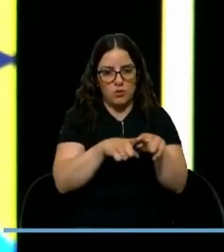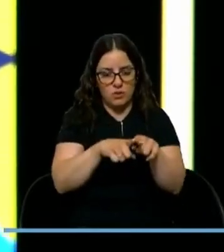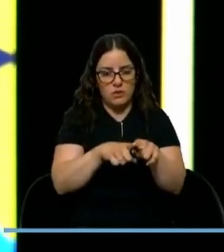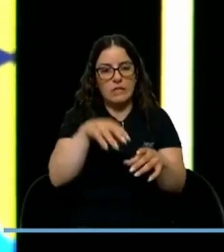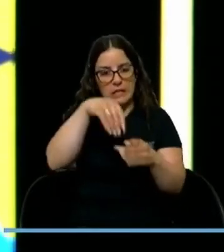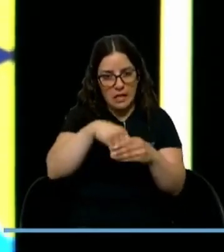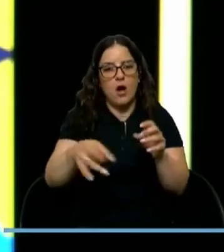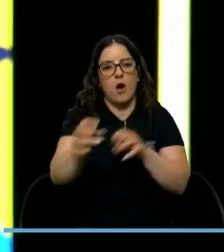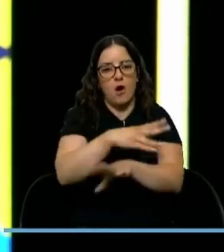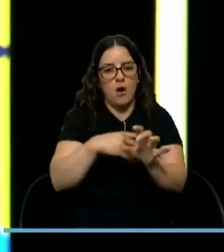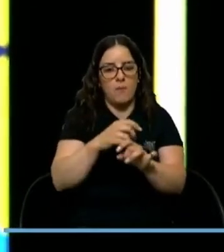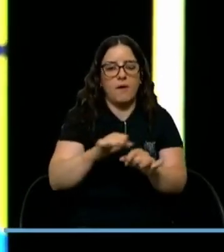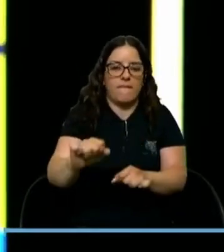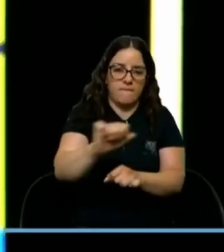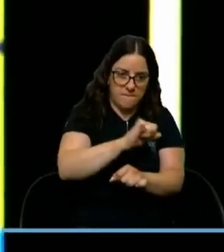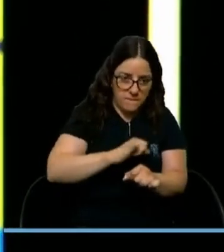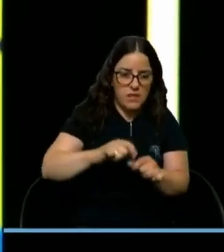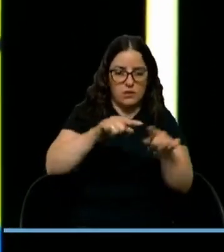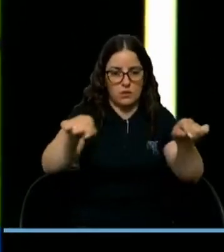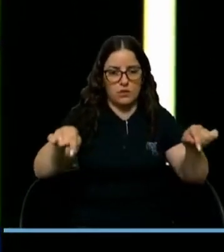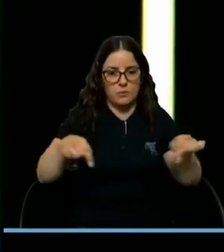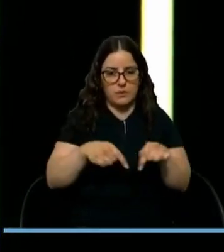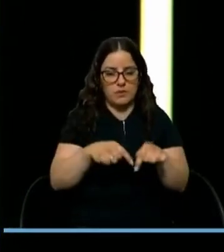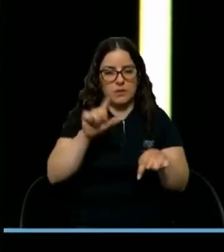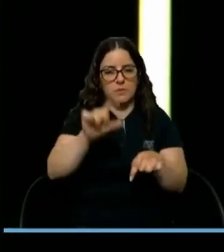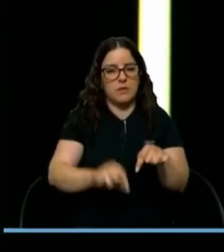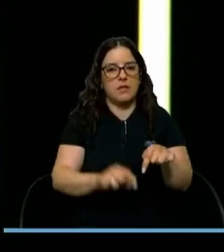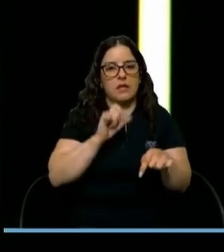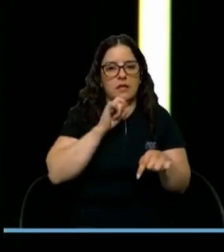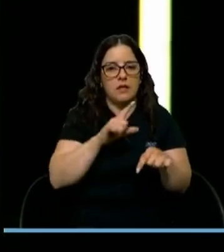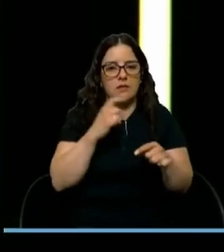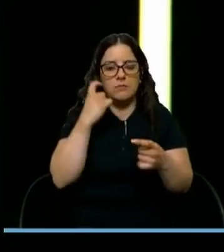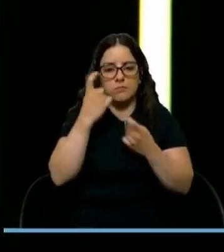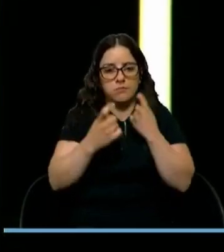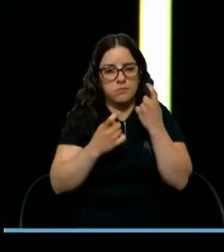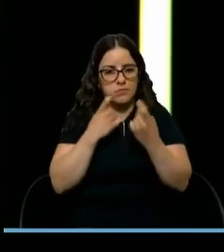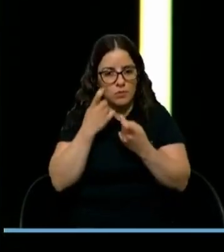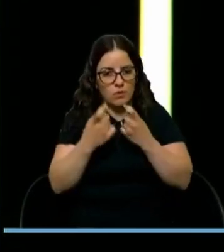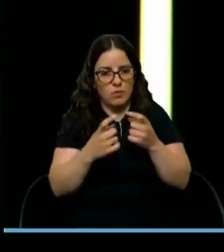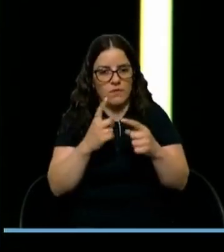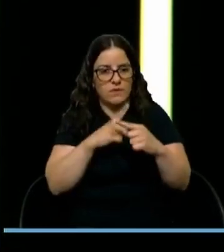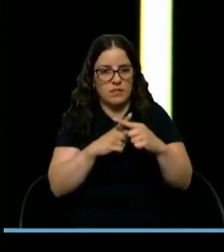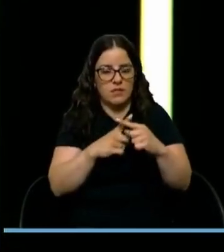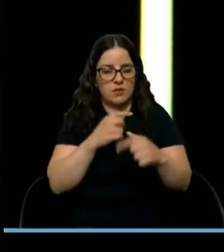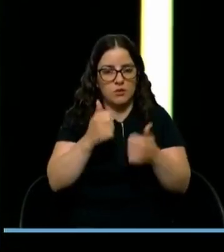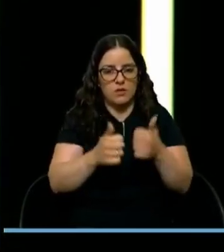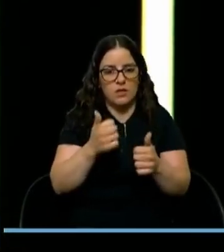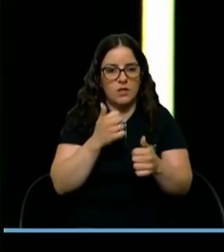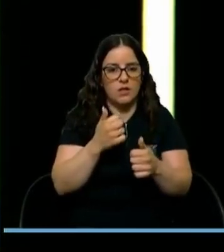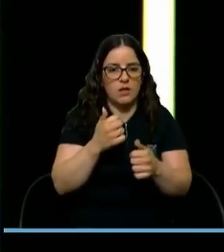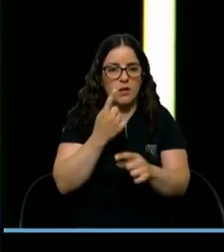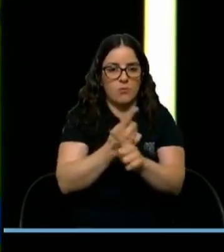nosso, portanto o nosso cantinho, também consiga ir à procura desta vantagem competitiva só porque é possível.